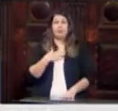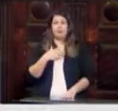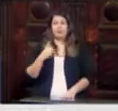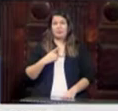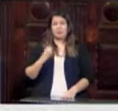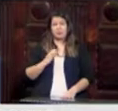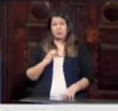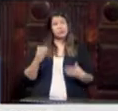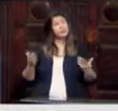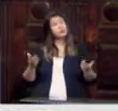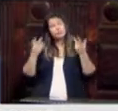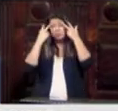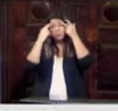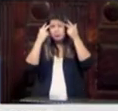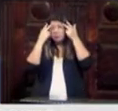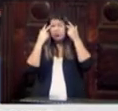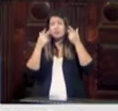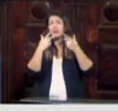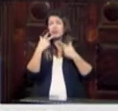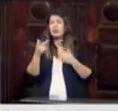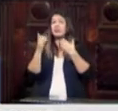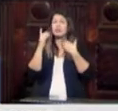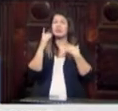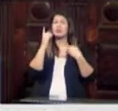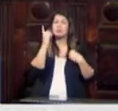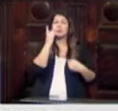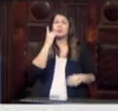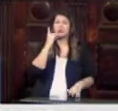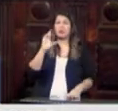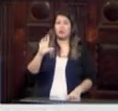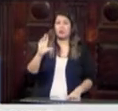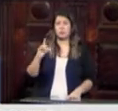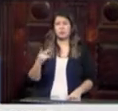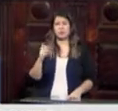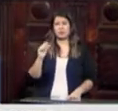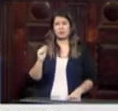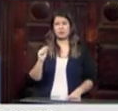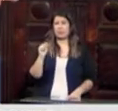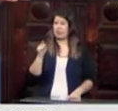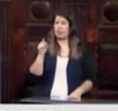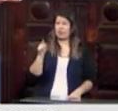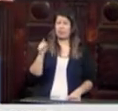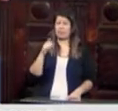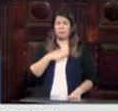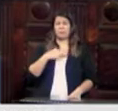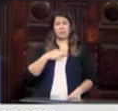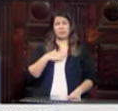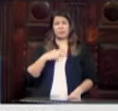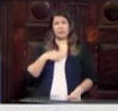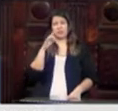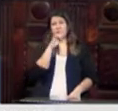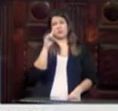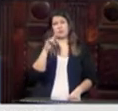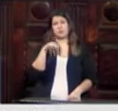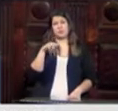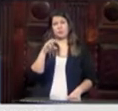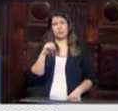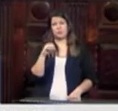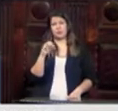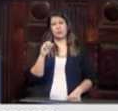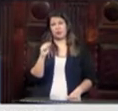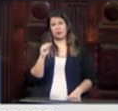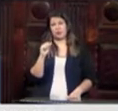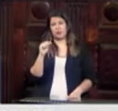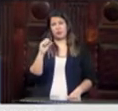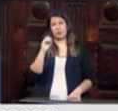deputada Lucinha diga a minha Zona Oeste. Afinal, ela tem 75 mil votos. Eu só tenho lá, deputado Eleomar, uns